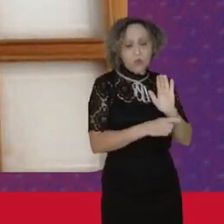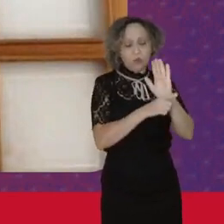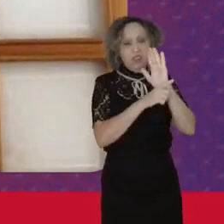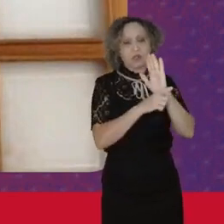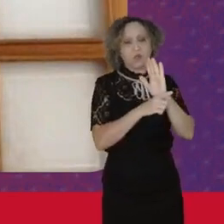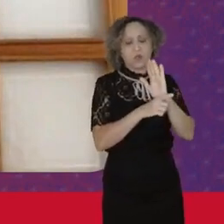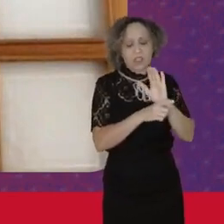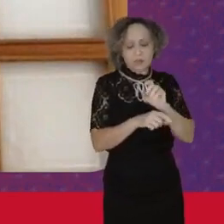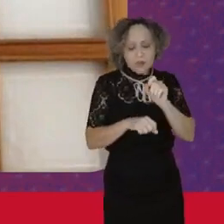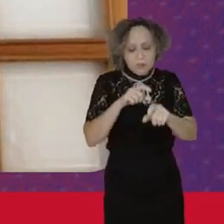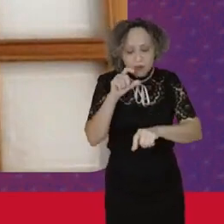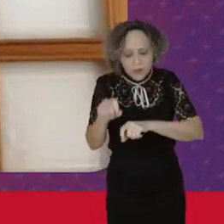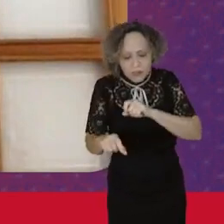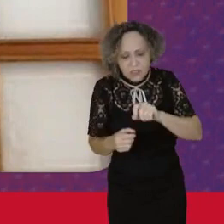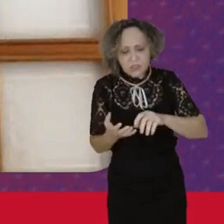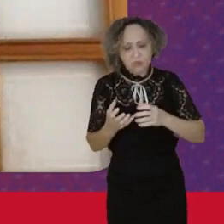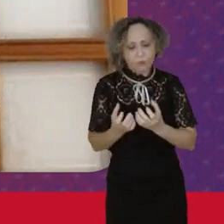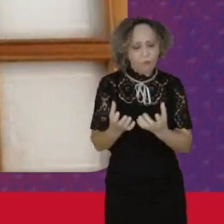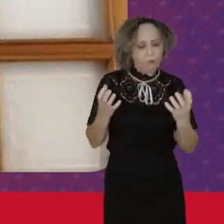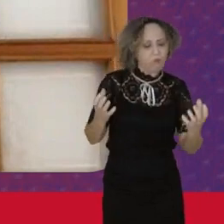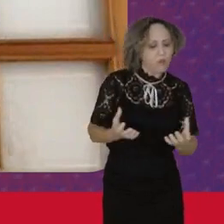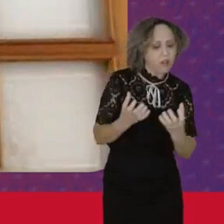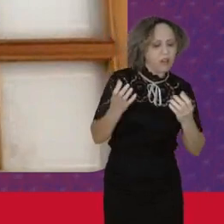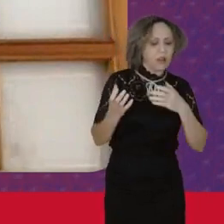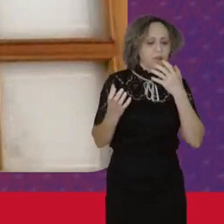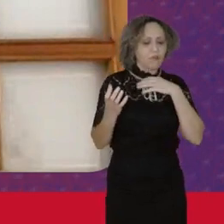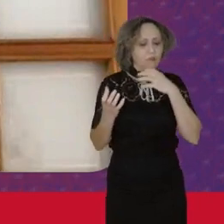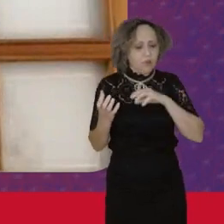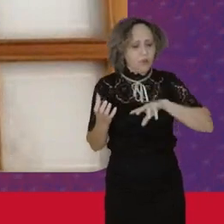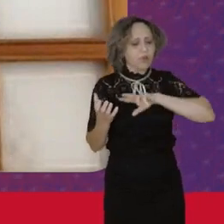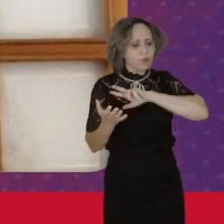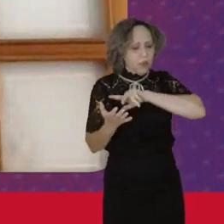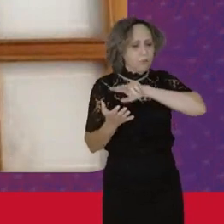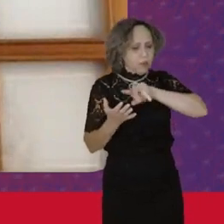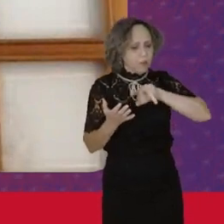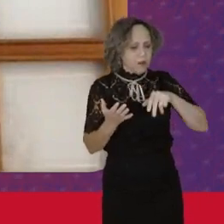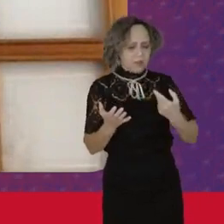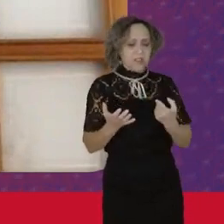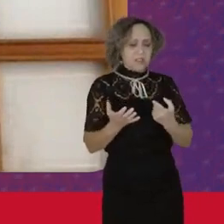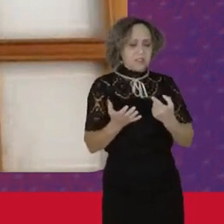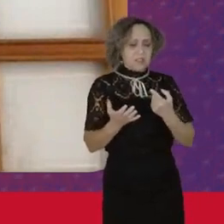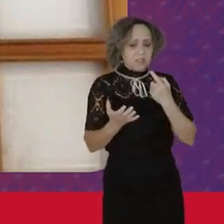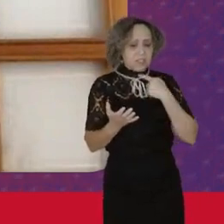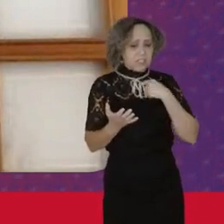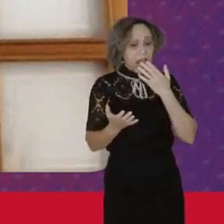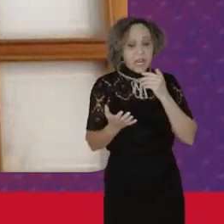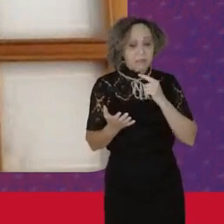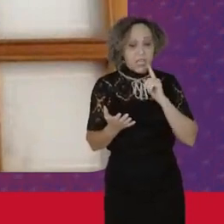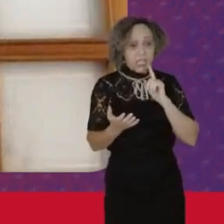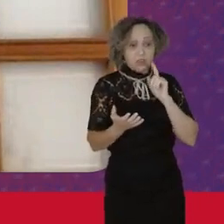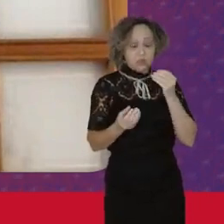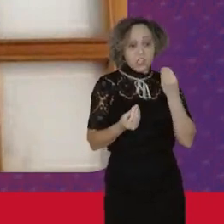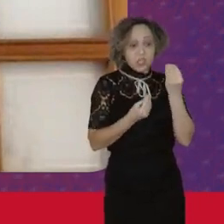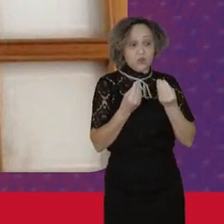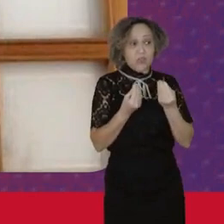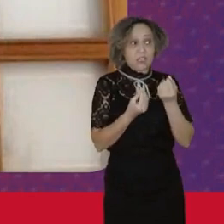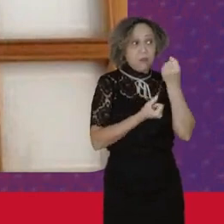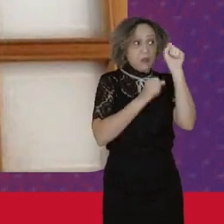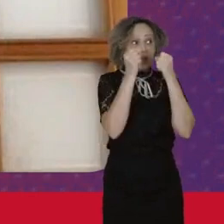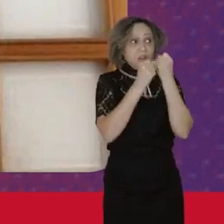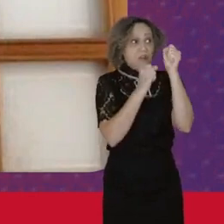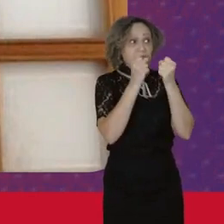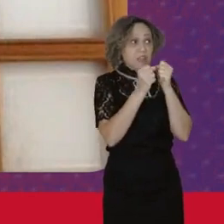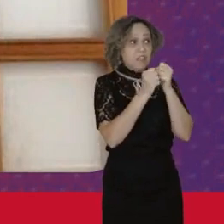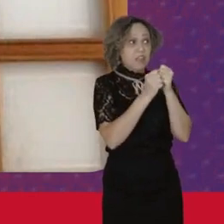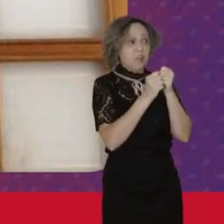produção de verduras, de legumes, frutas, enfim, de grãos que não são essas commodities que estão indo, né, para exportação,